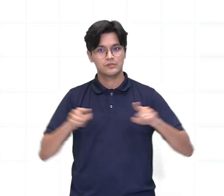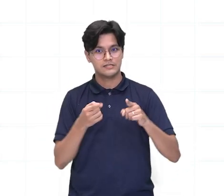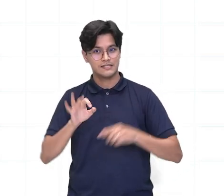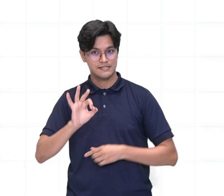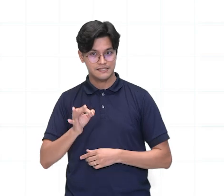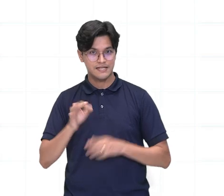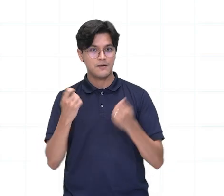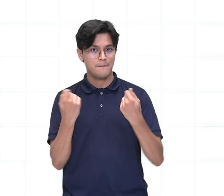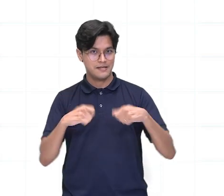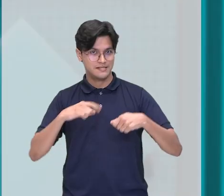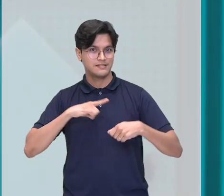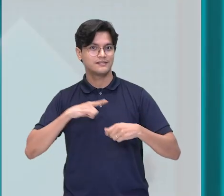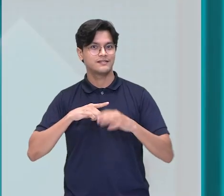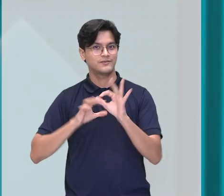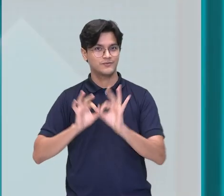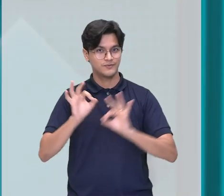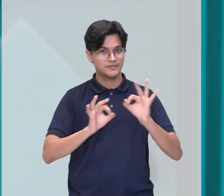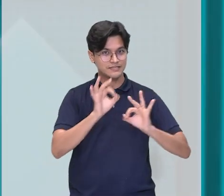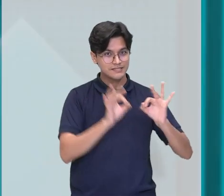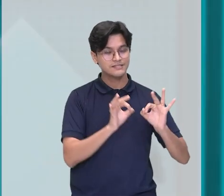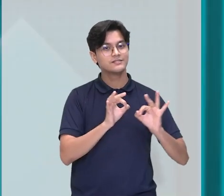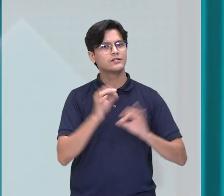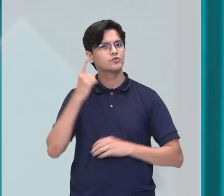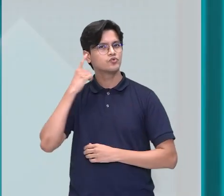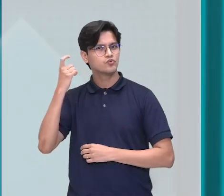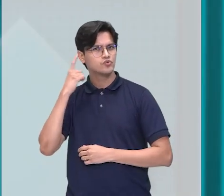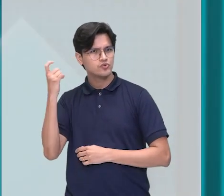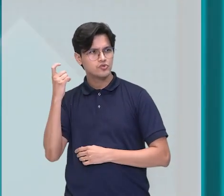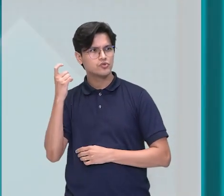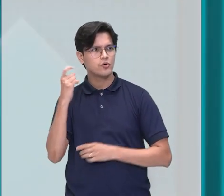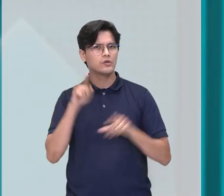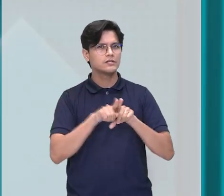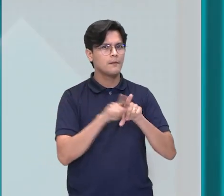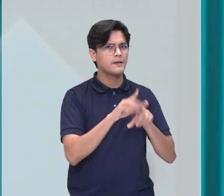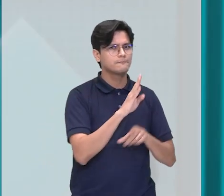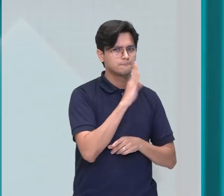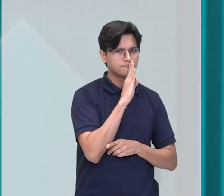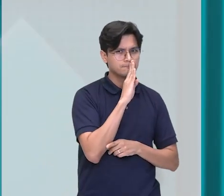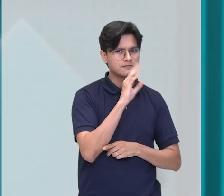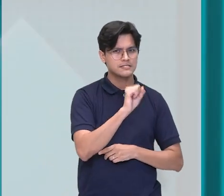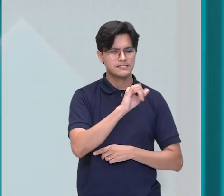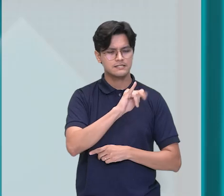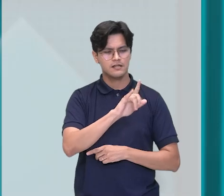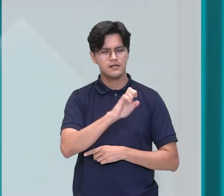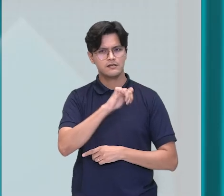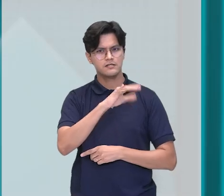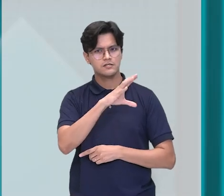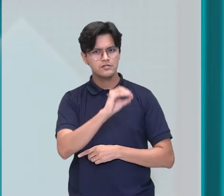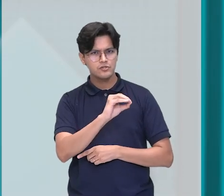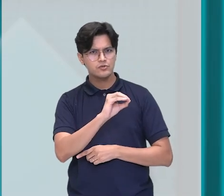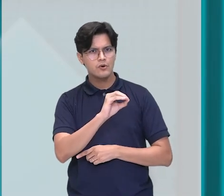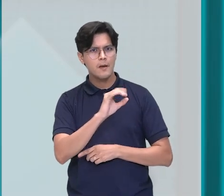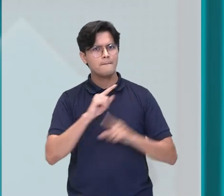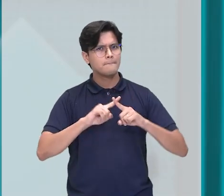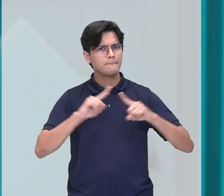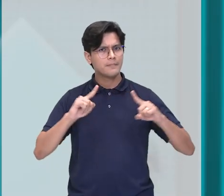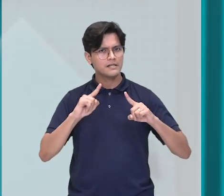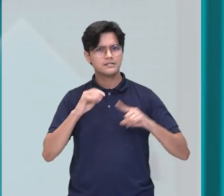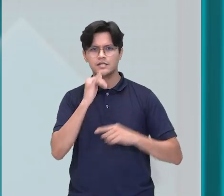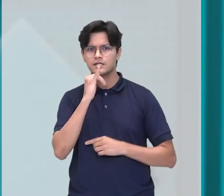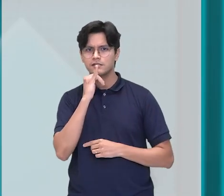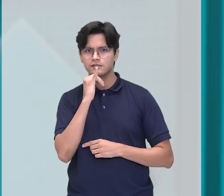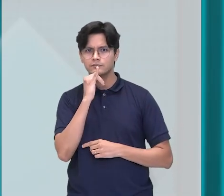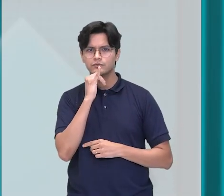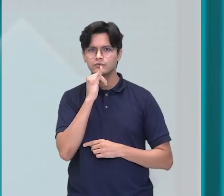essa organização entre sons e silêncios. Mas, professora, será que é possível fazer uma música com ruídos?